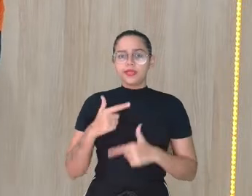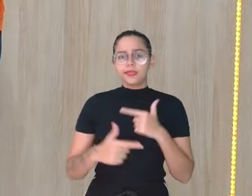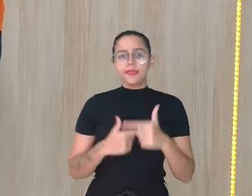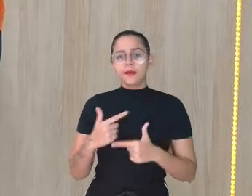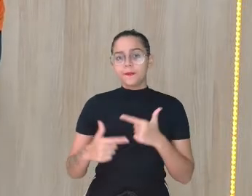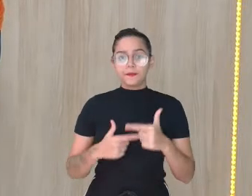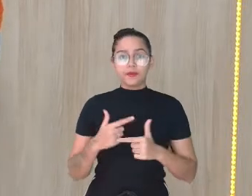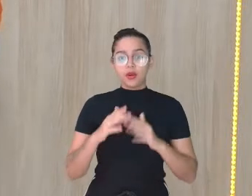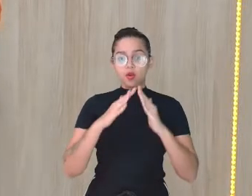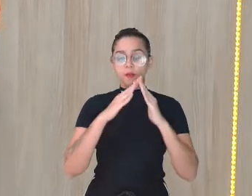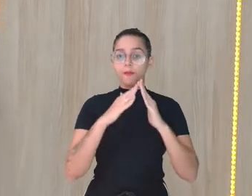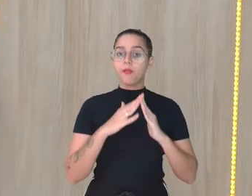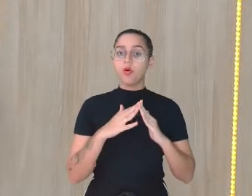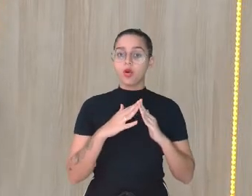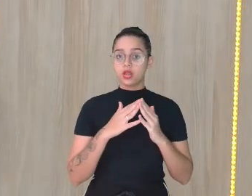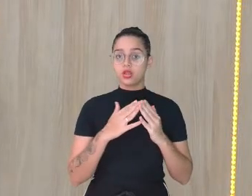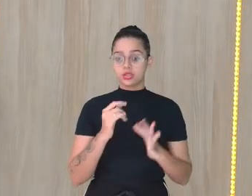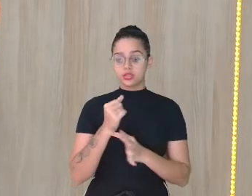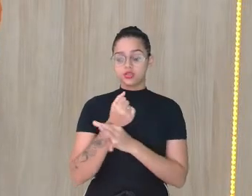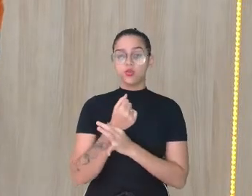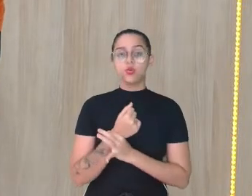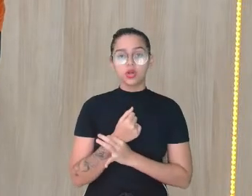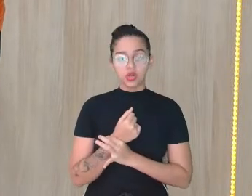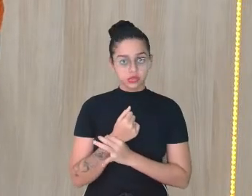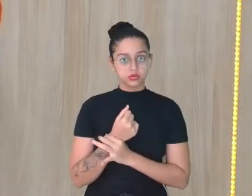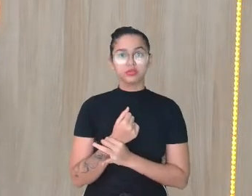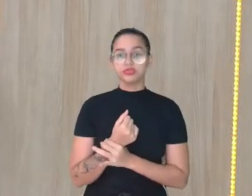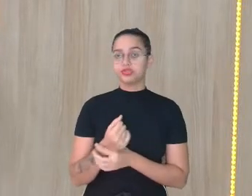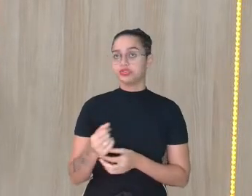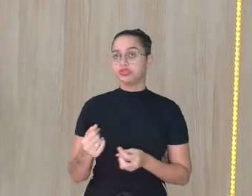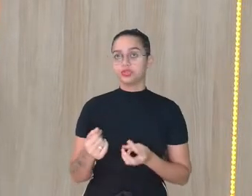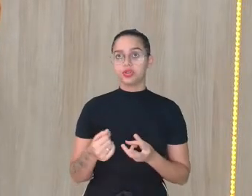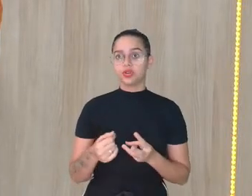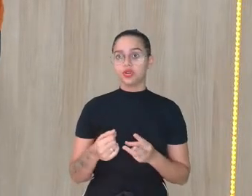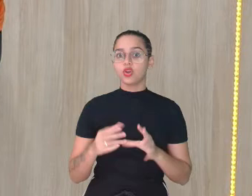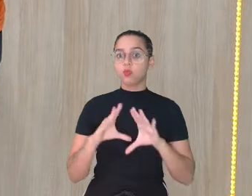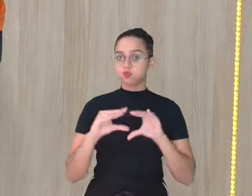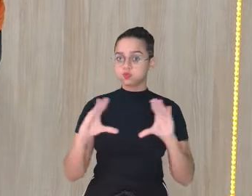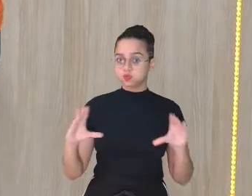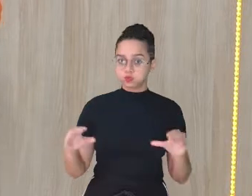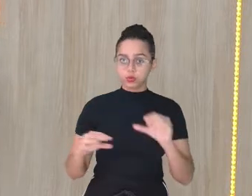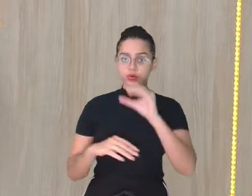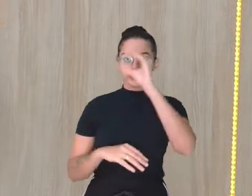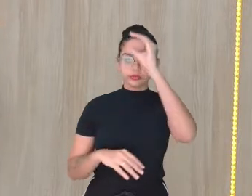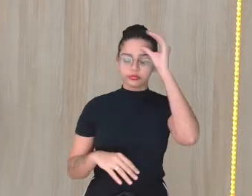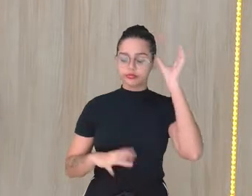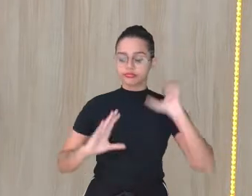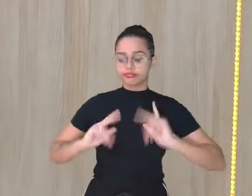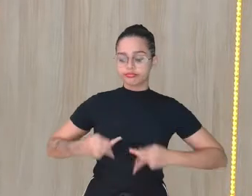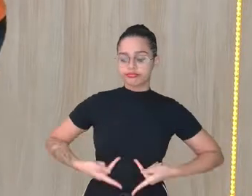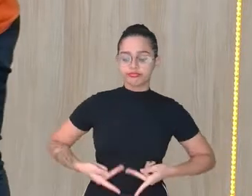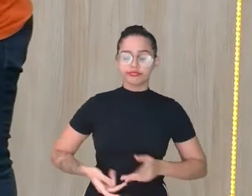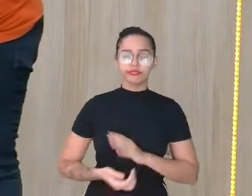trabalha com a moradia, com a segurança e o conforto do ser humano.